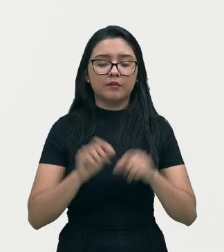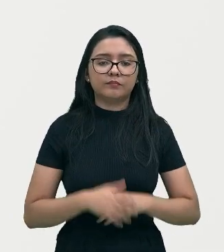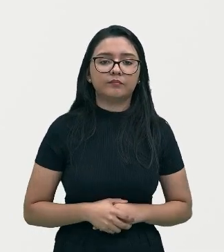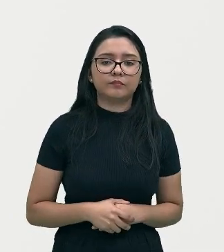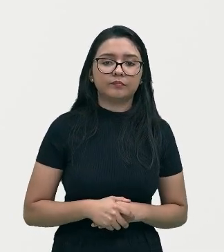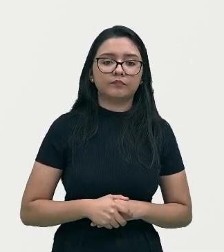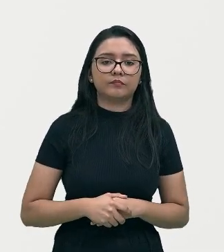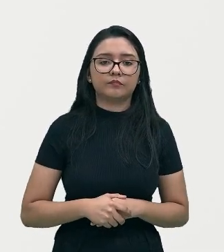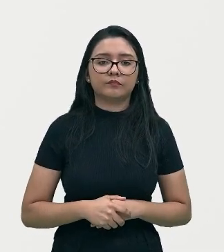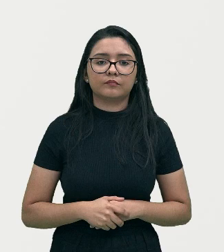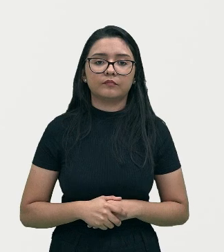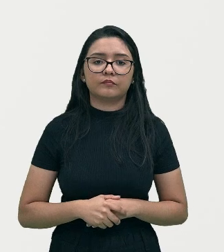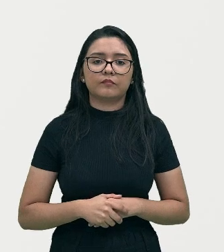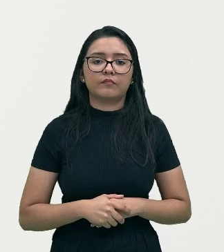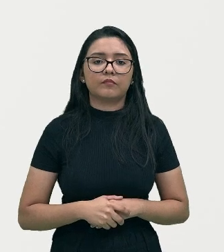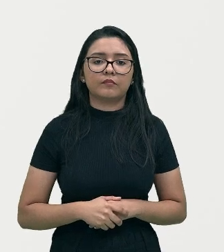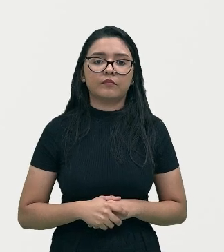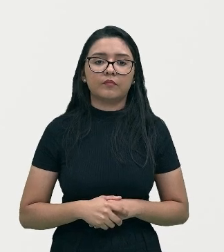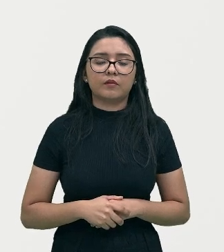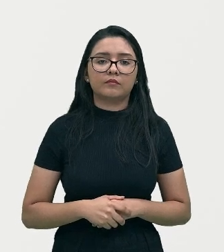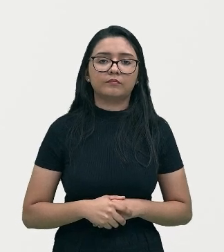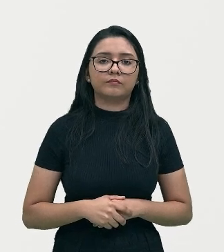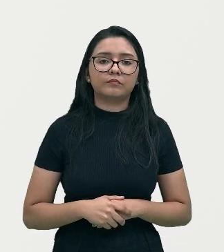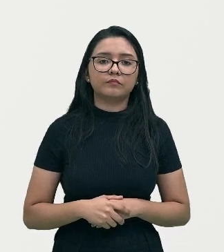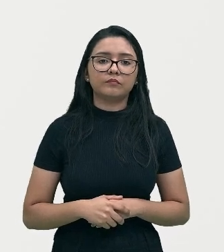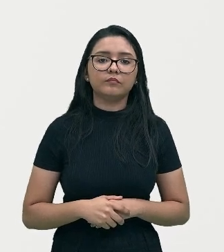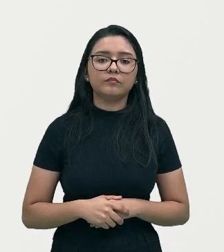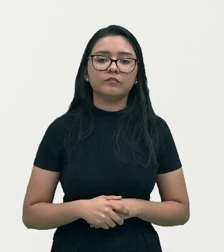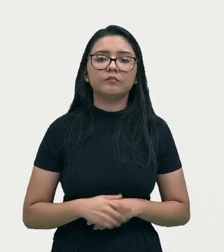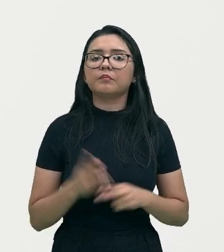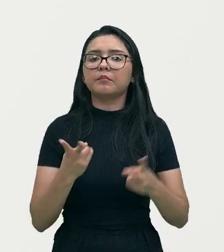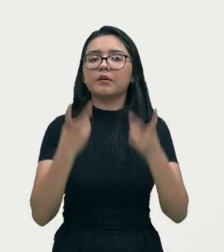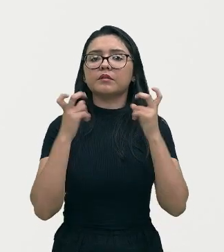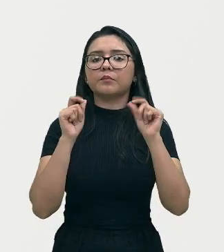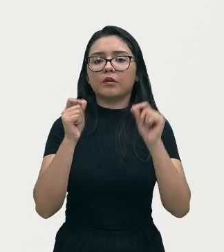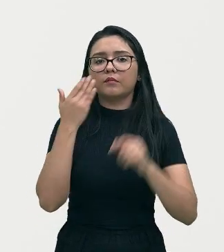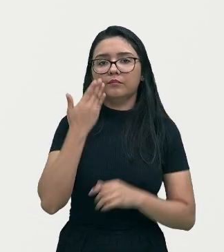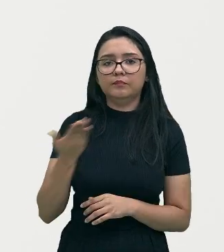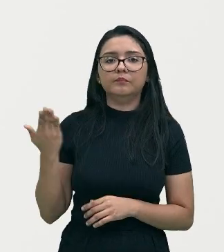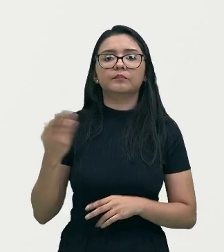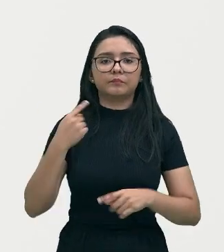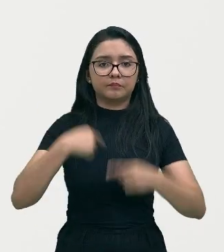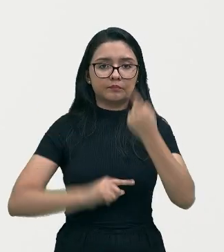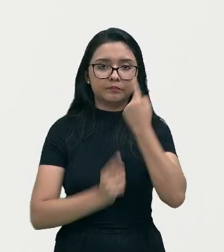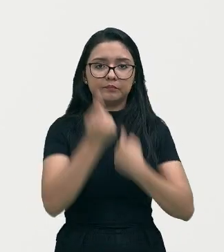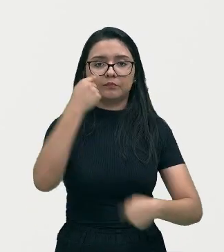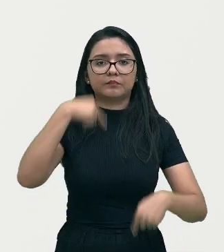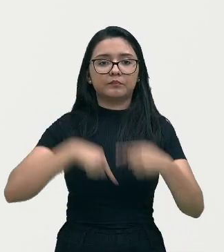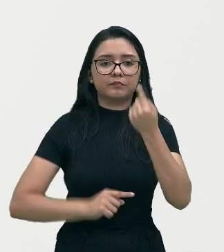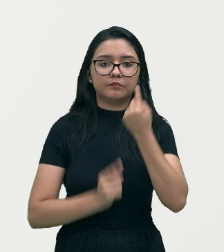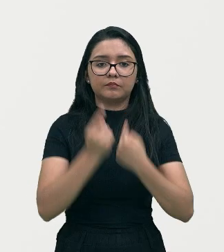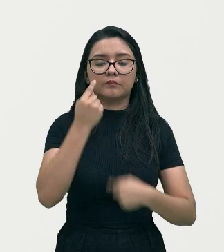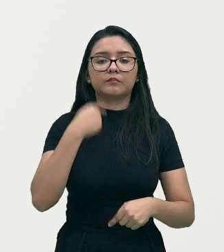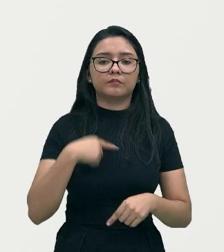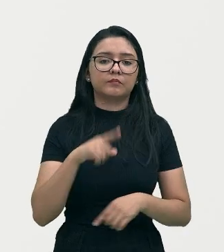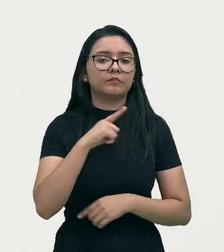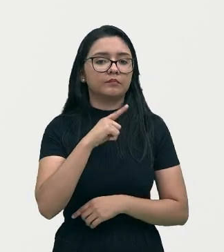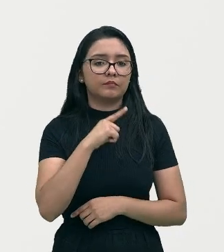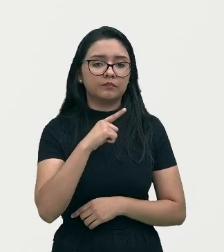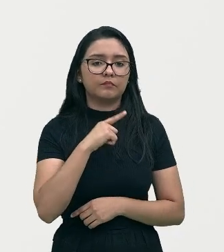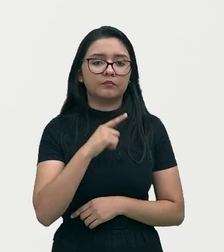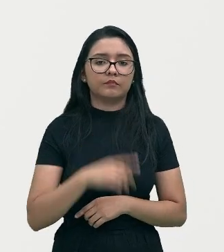Observamos aqui, olha só, a lacraia, né, o piolho de cobra. A gente observa também o seu sistema circulatório ocorrendo aqui dentro